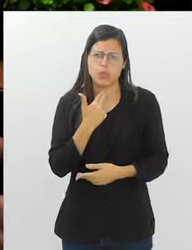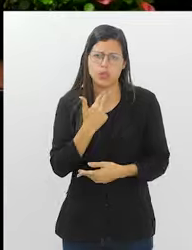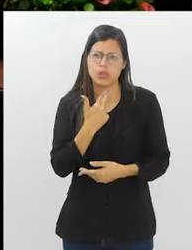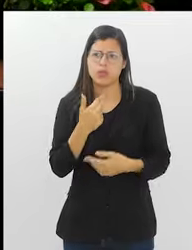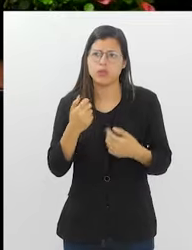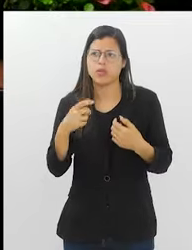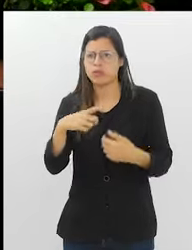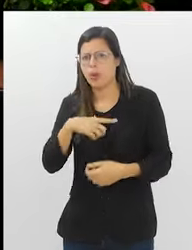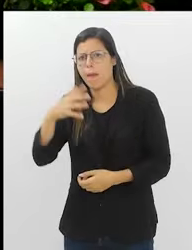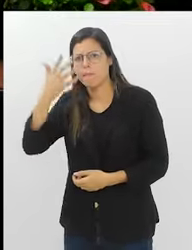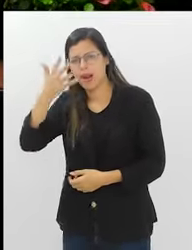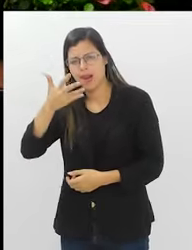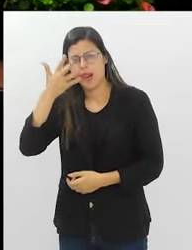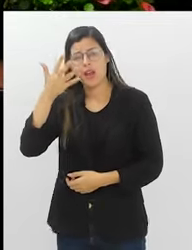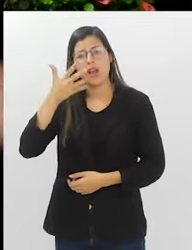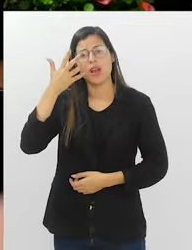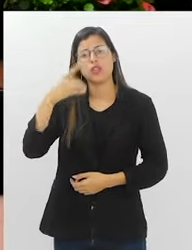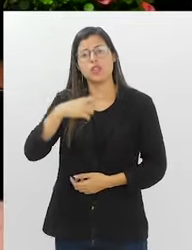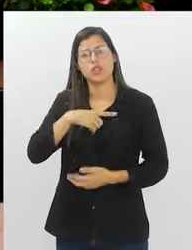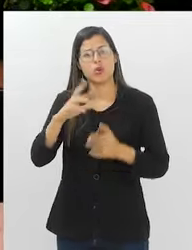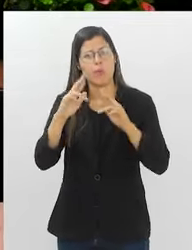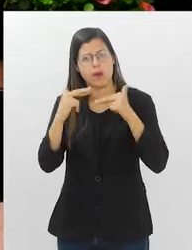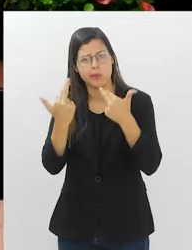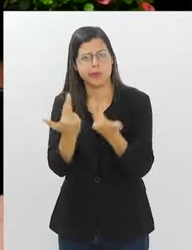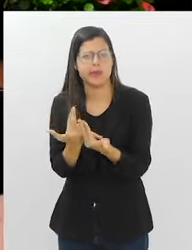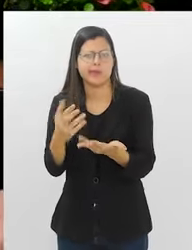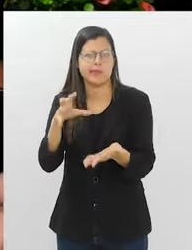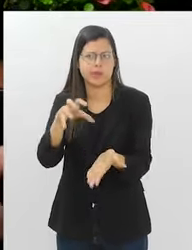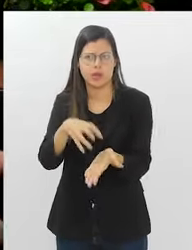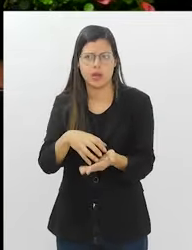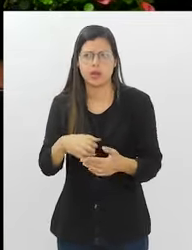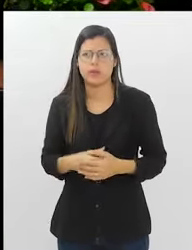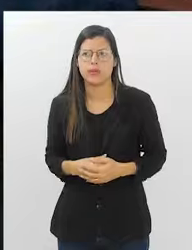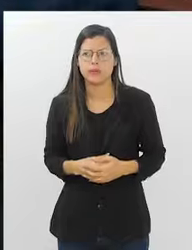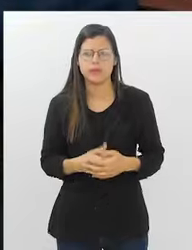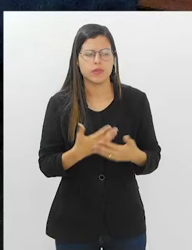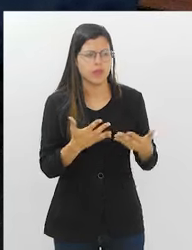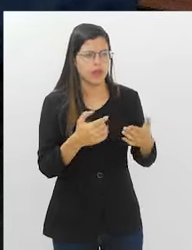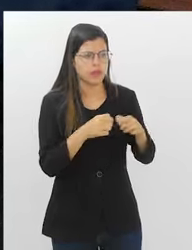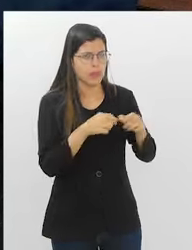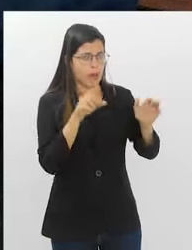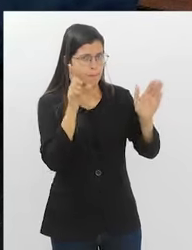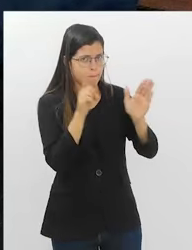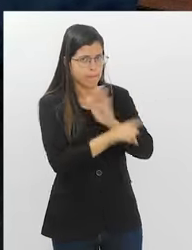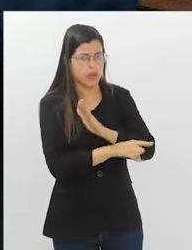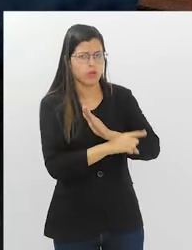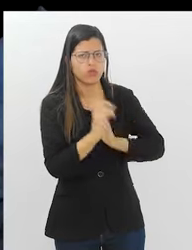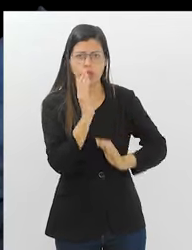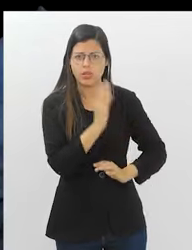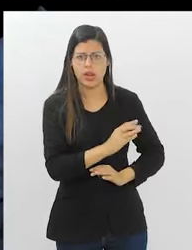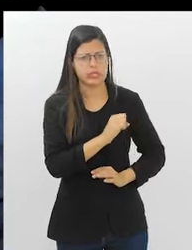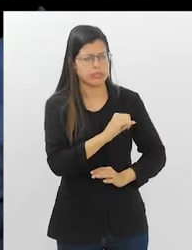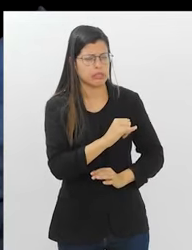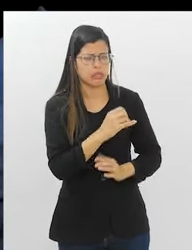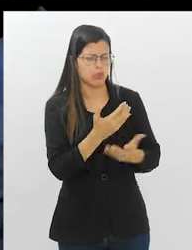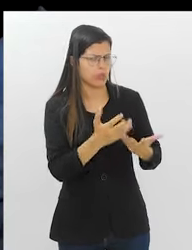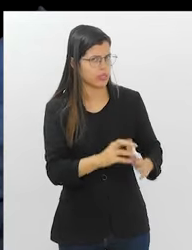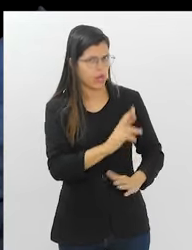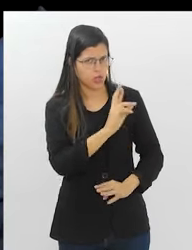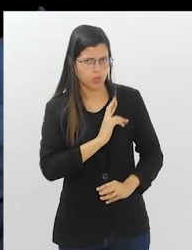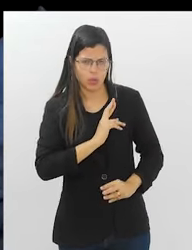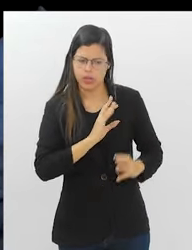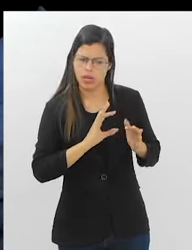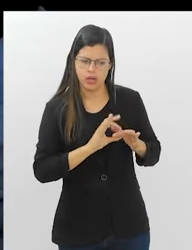tinha uma palestra para fazer, eu tinha reunião do centro para fazer. Queria te Então, fazer uma pergunta bem direta. Se você não quiser responder,